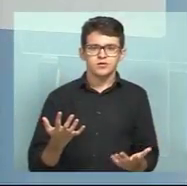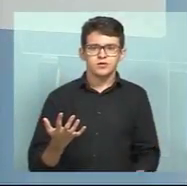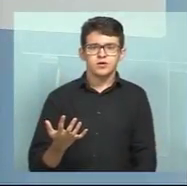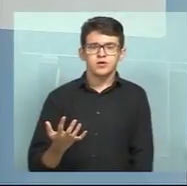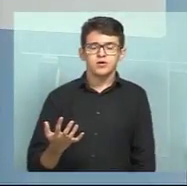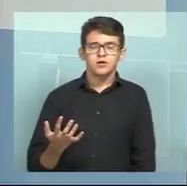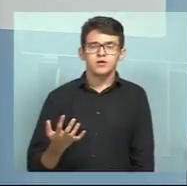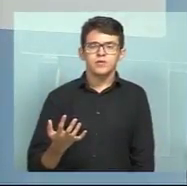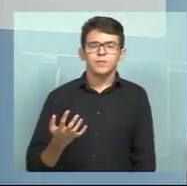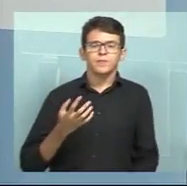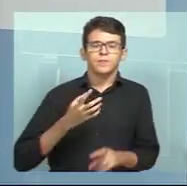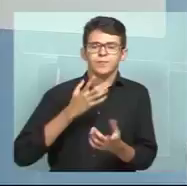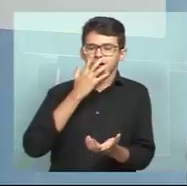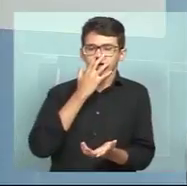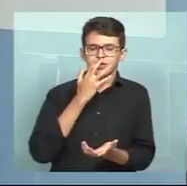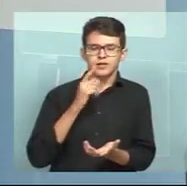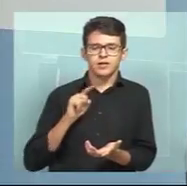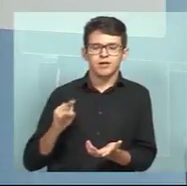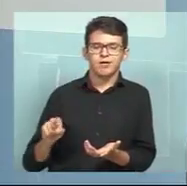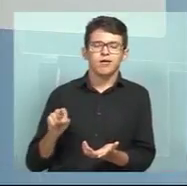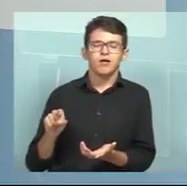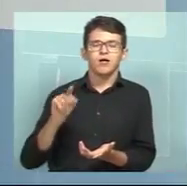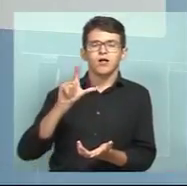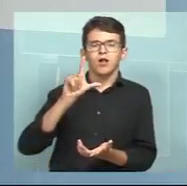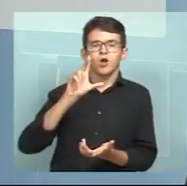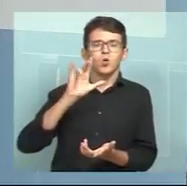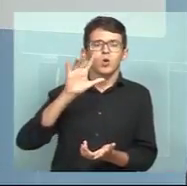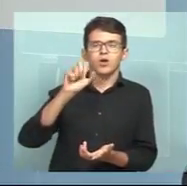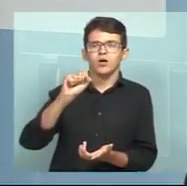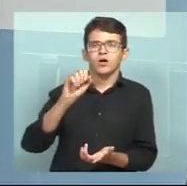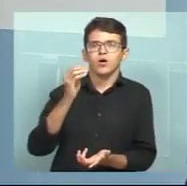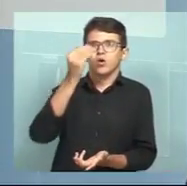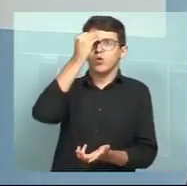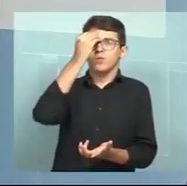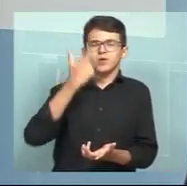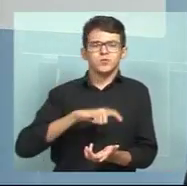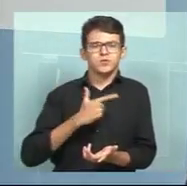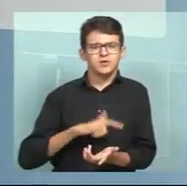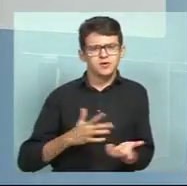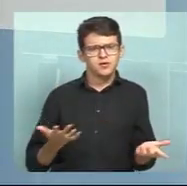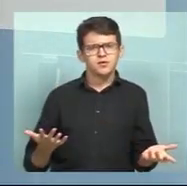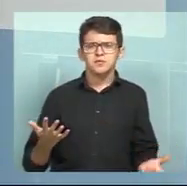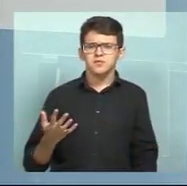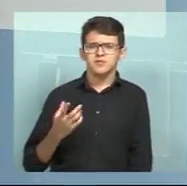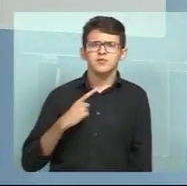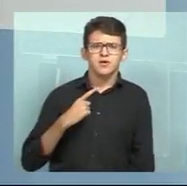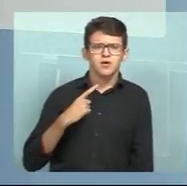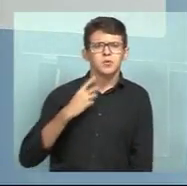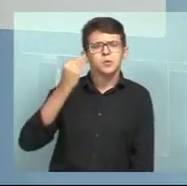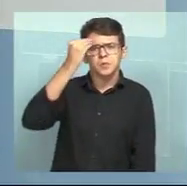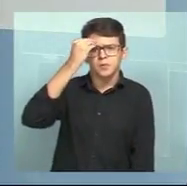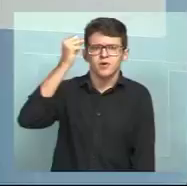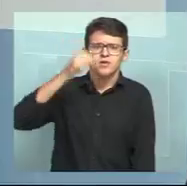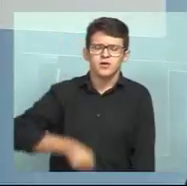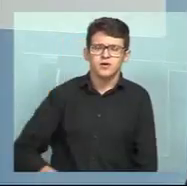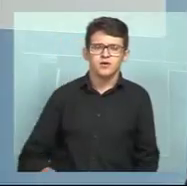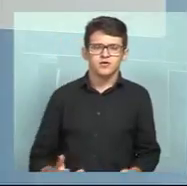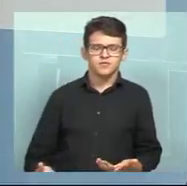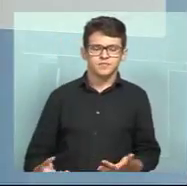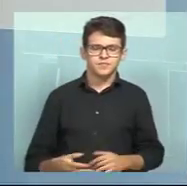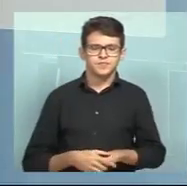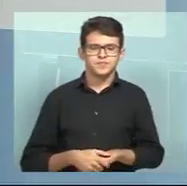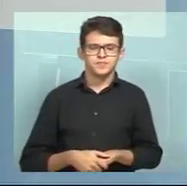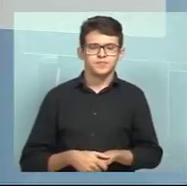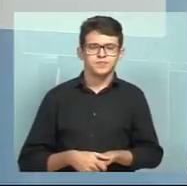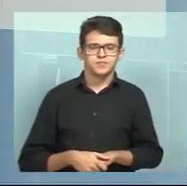irmão. O Lula não está sendo perseguido por nada, ele montou um maior esquema de corrupção já visto nesse país. É comprovado. O esquema